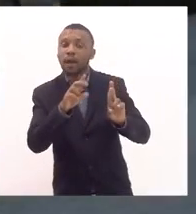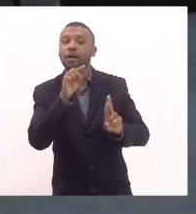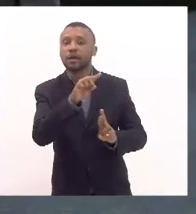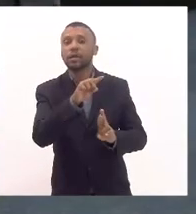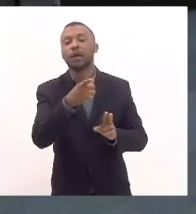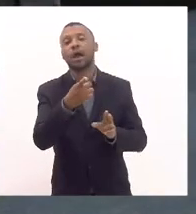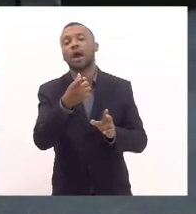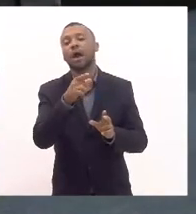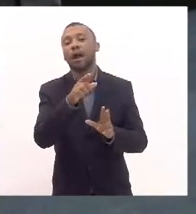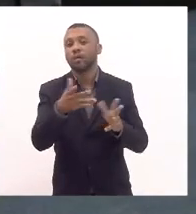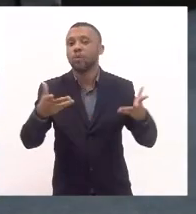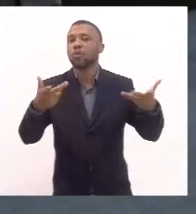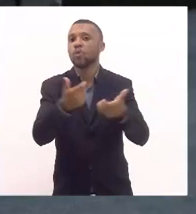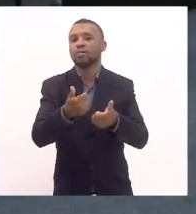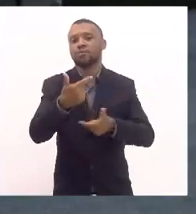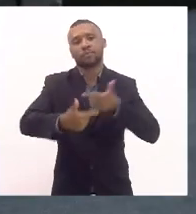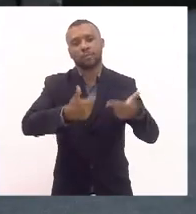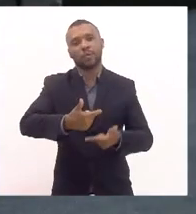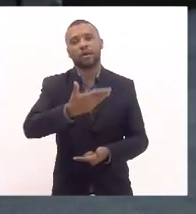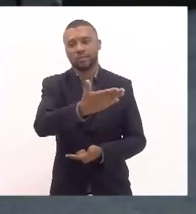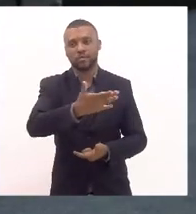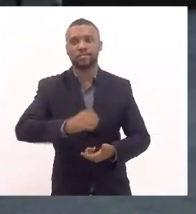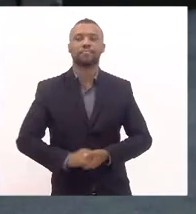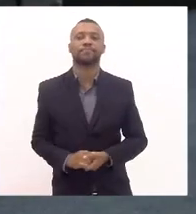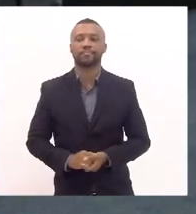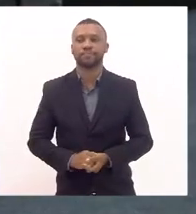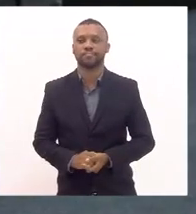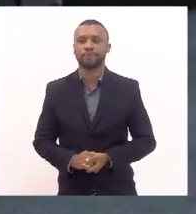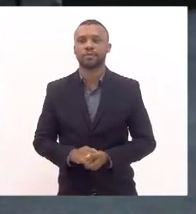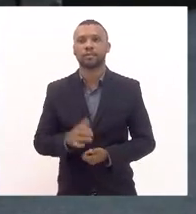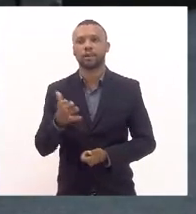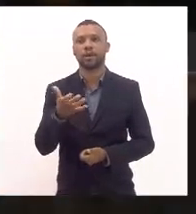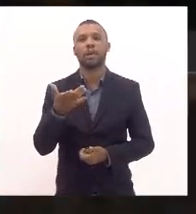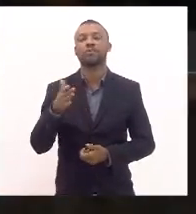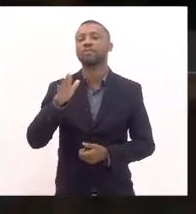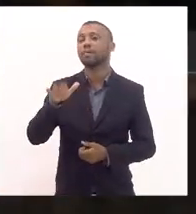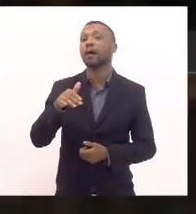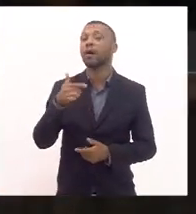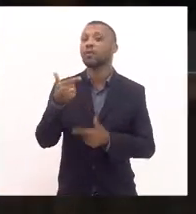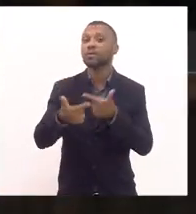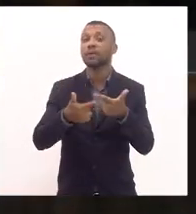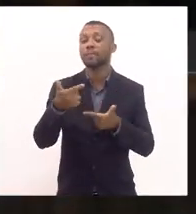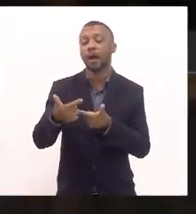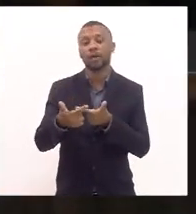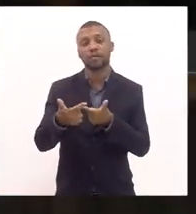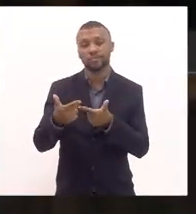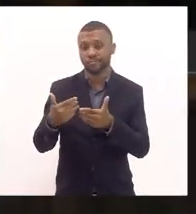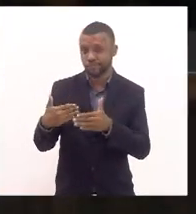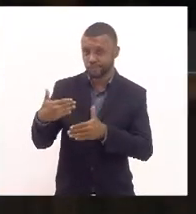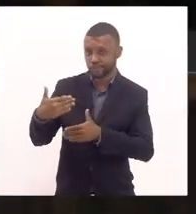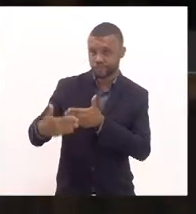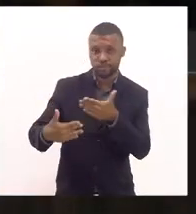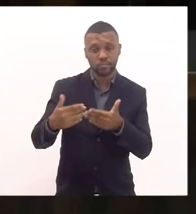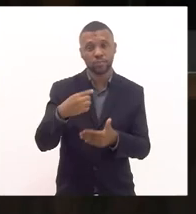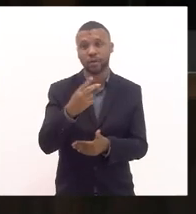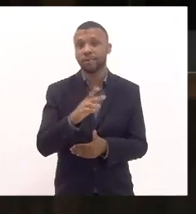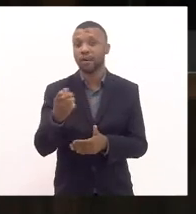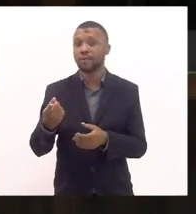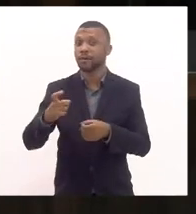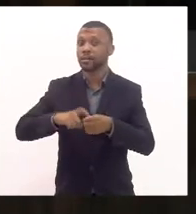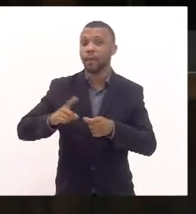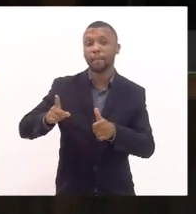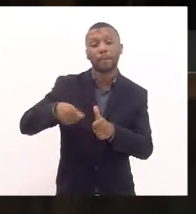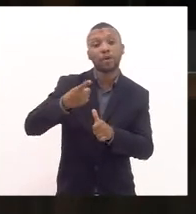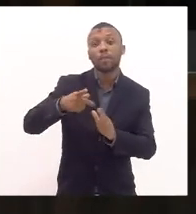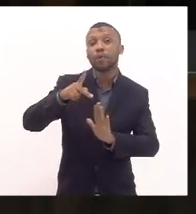a profícua e eu quero chamar trabalhos a ordem e vamos retornar o